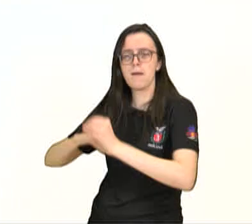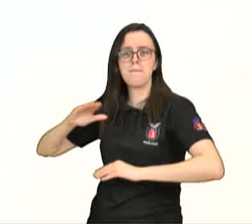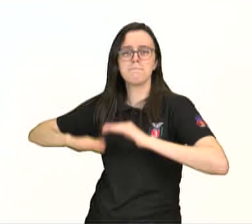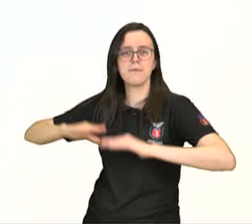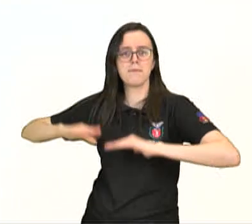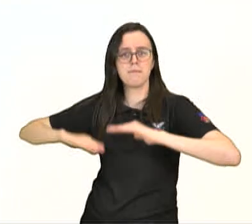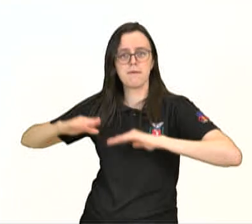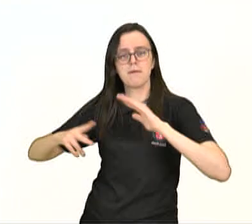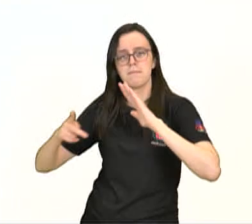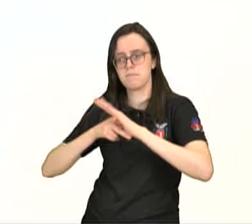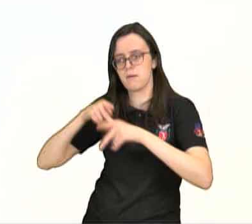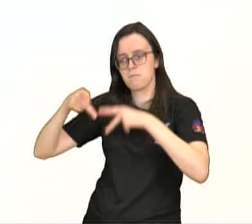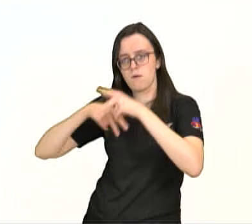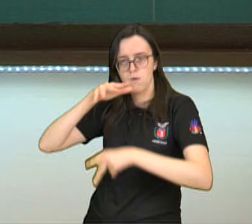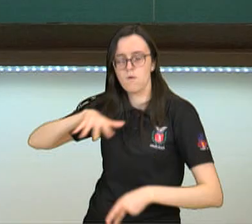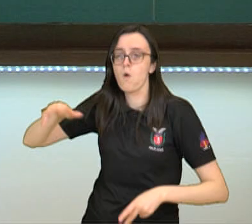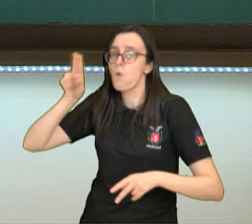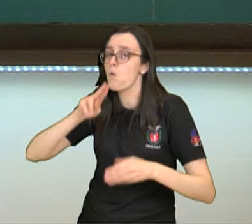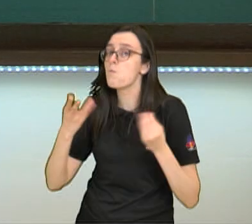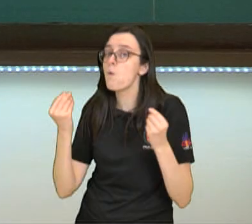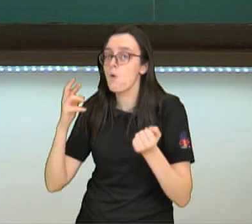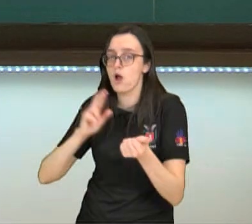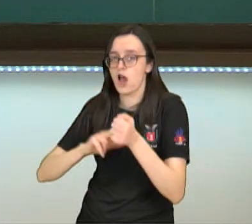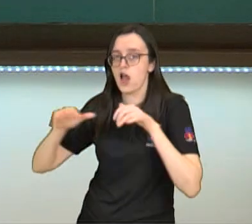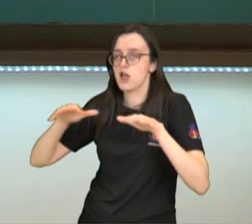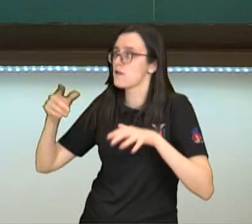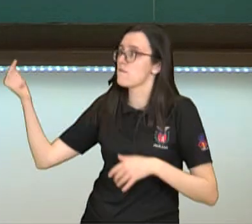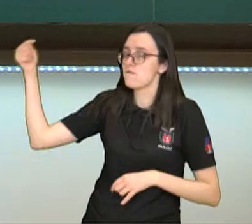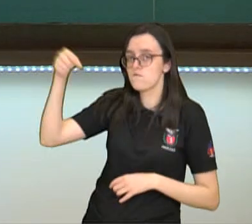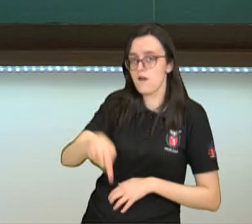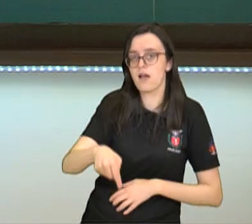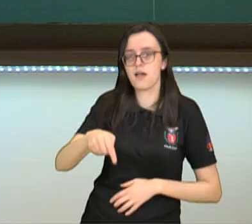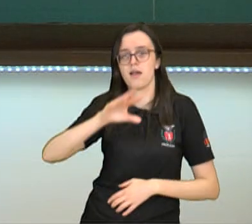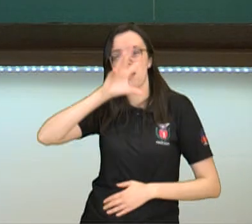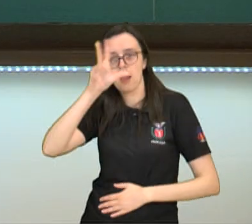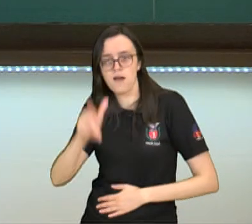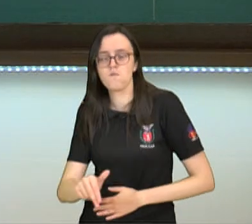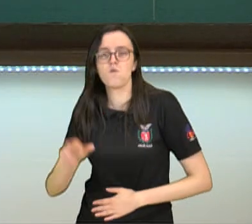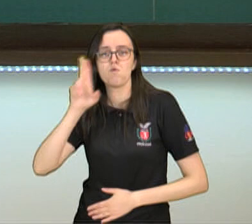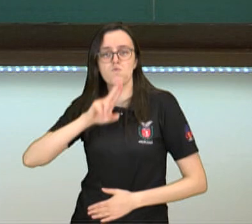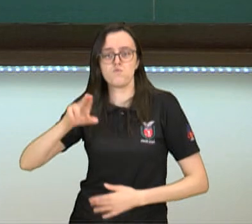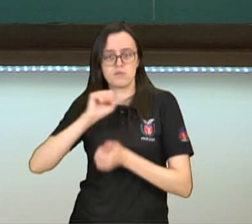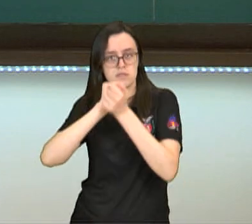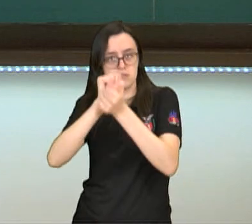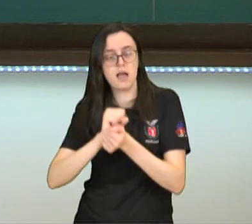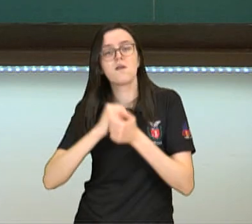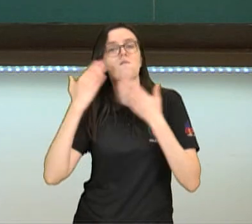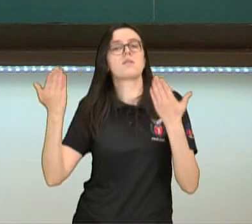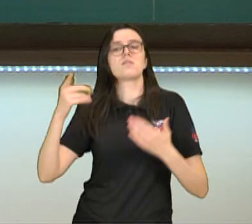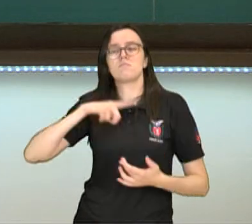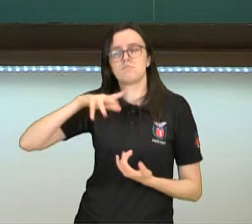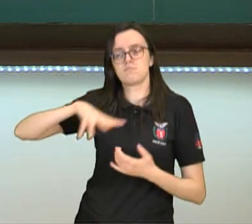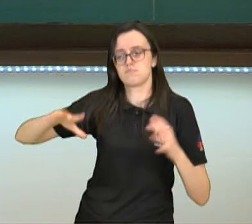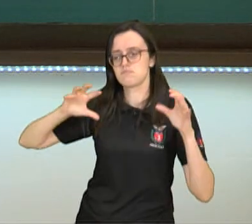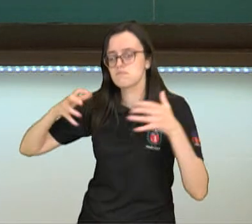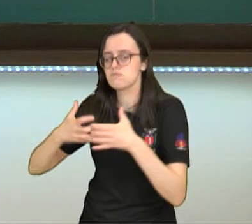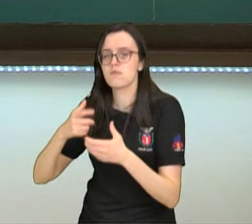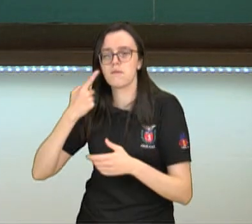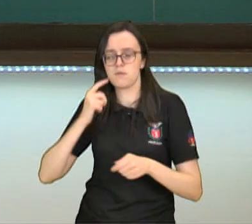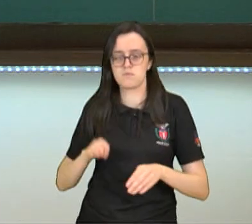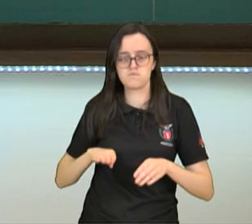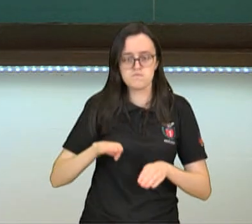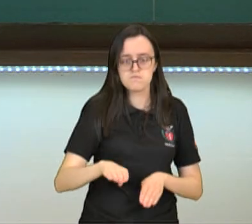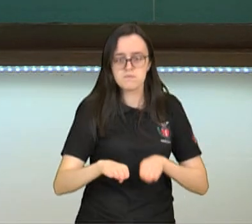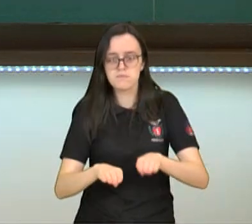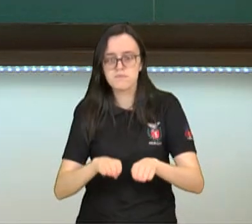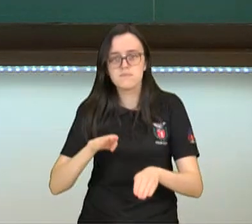presente nessa população, eram ritmos que eram trazidos lá da África com esses escravos. Então, a associação desse passo curto, do